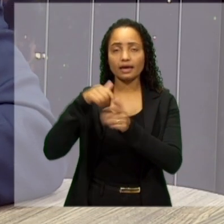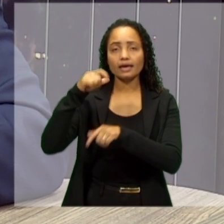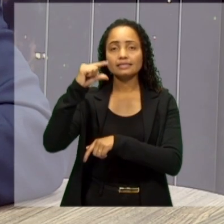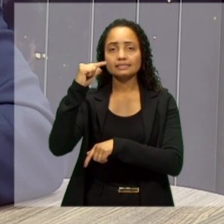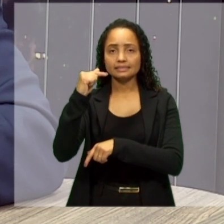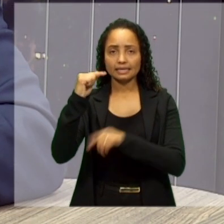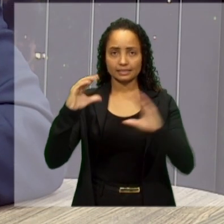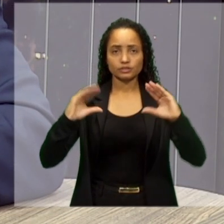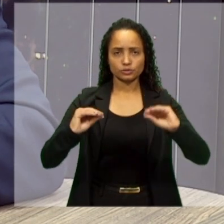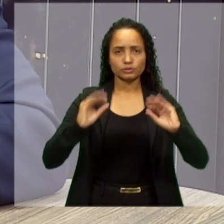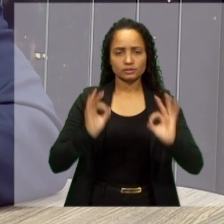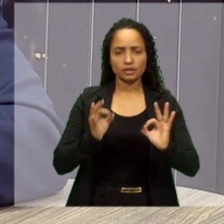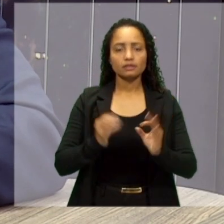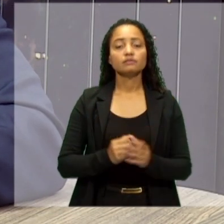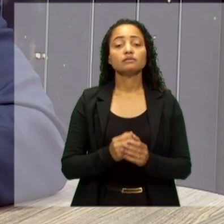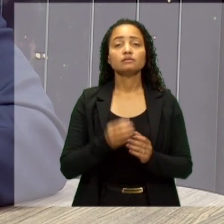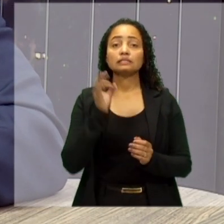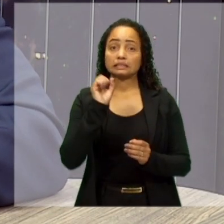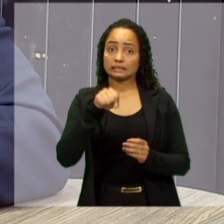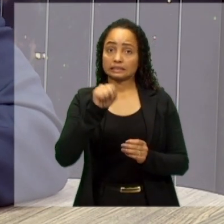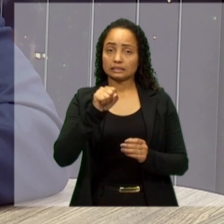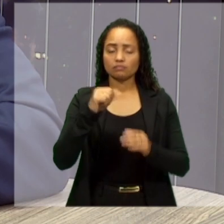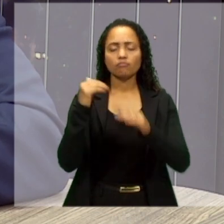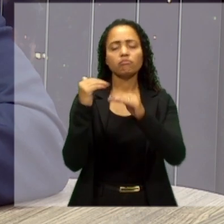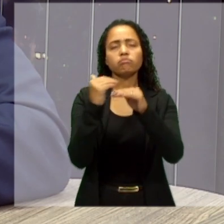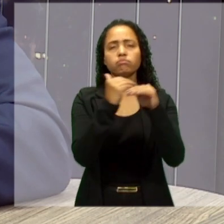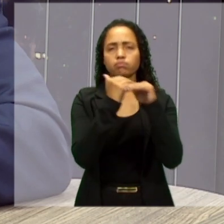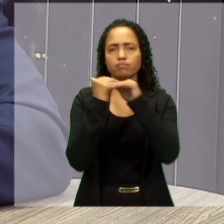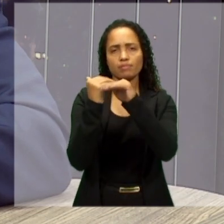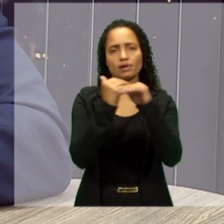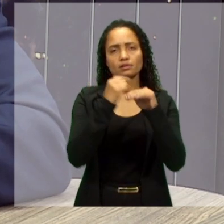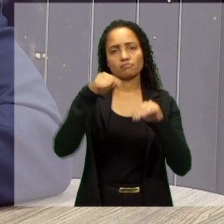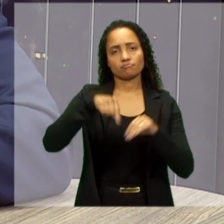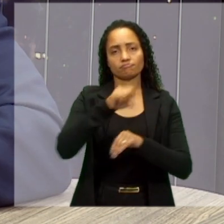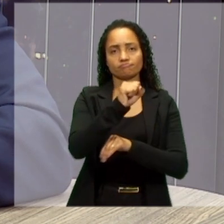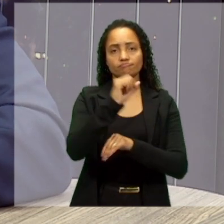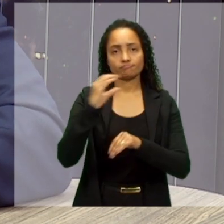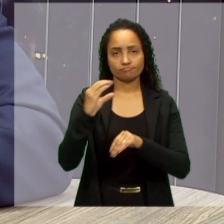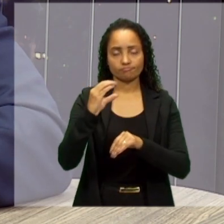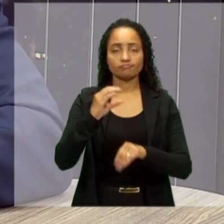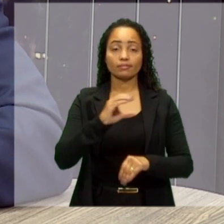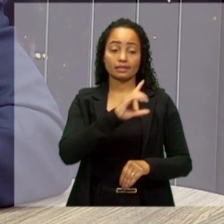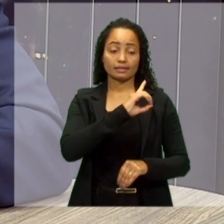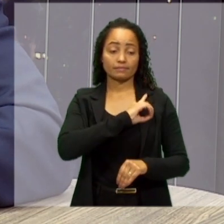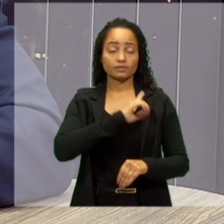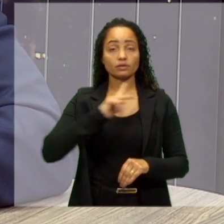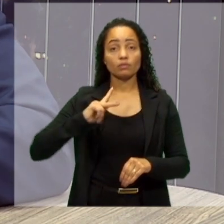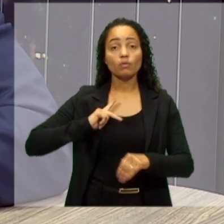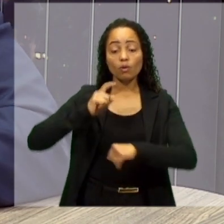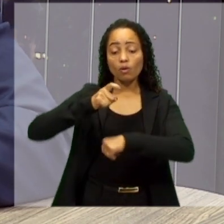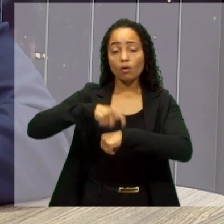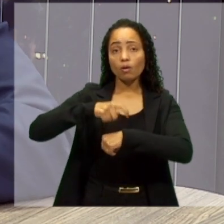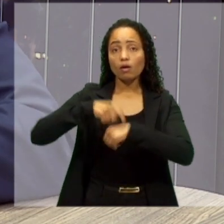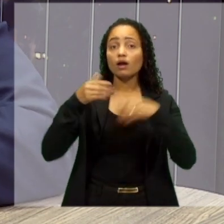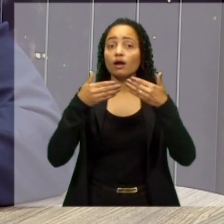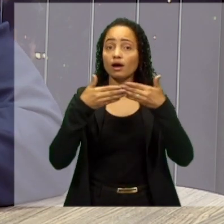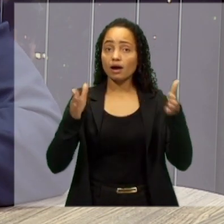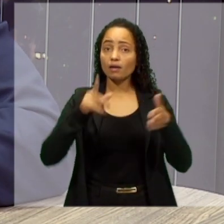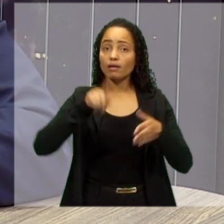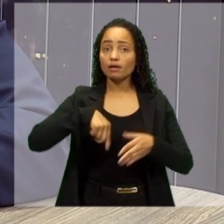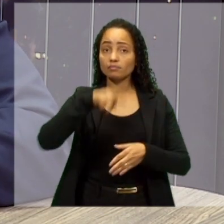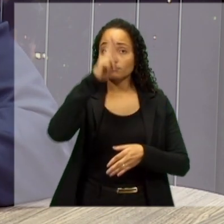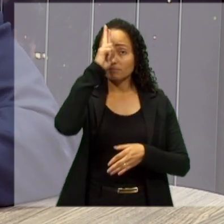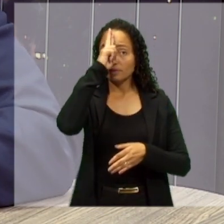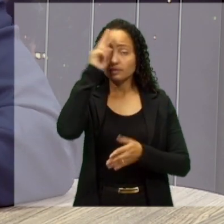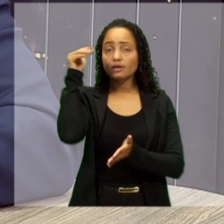Exato. Como padrão, em Santa Catarina, a Defensoria Pública estabeleceu que o horário de abertura é ao meio-dia. Então, do meio-dia